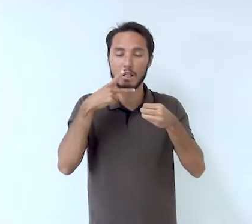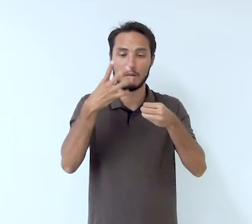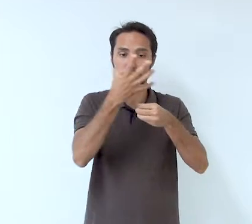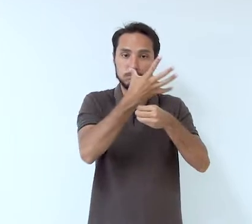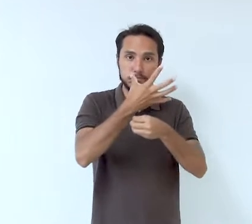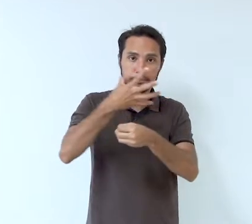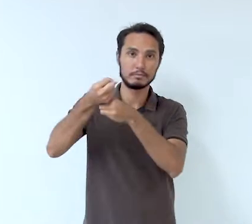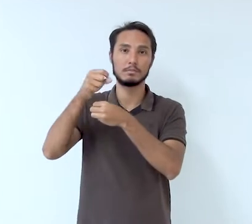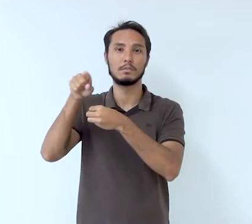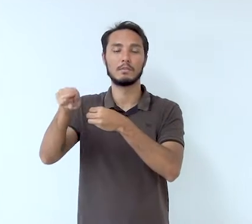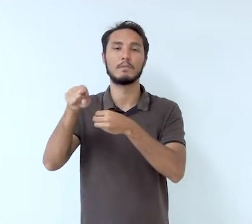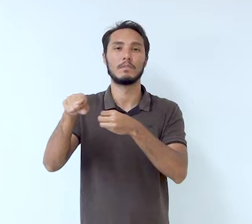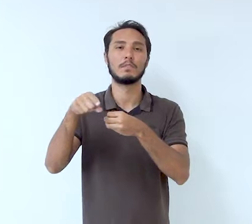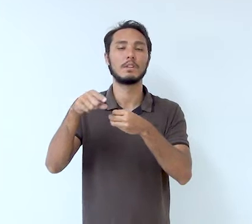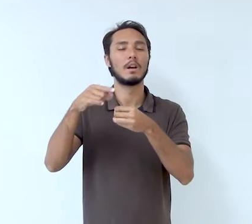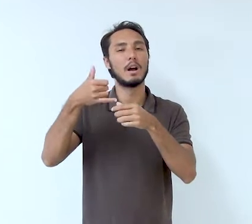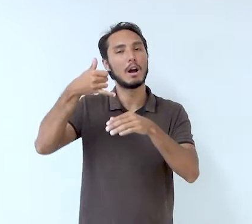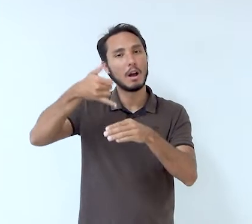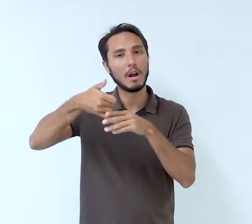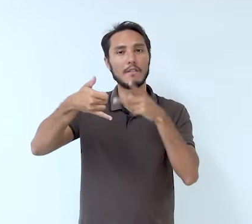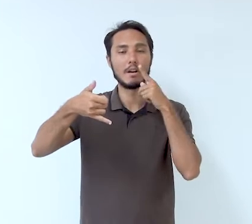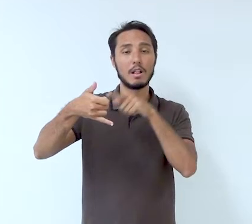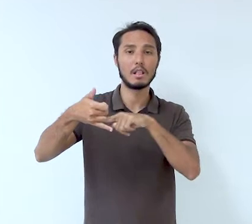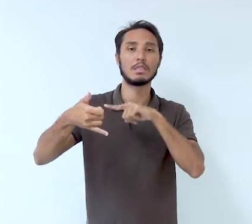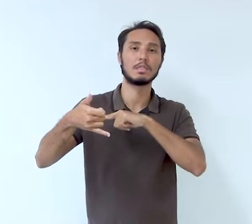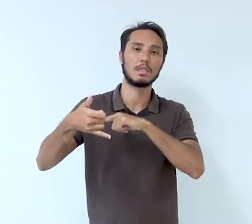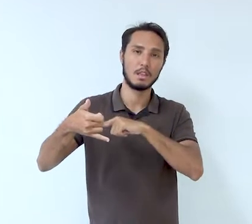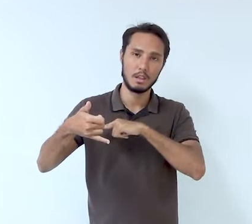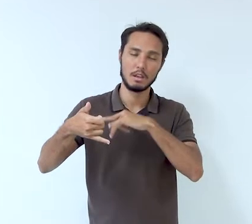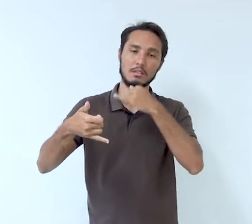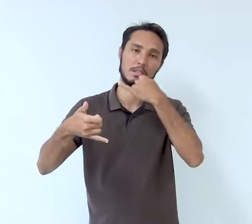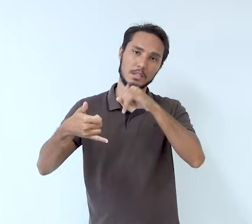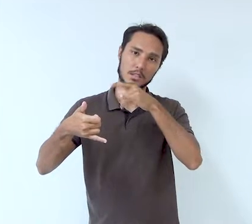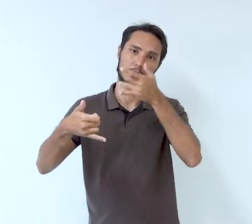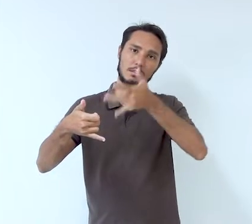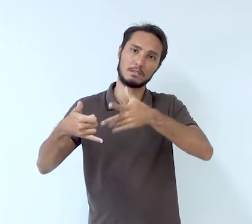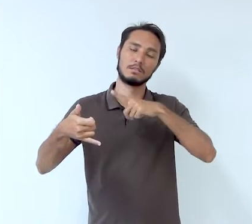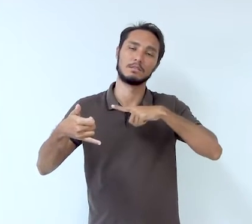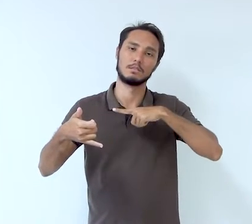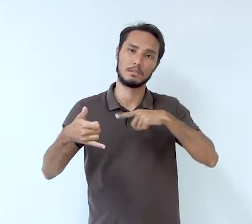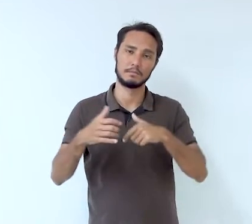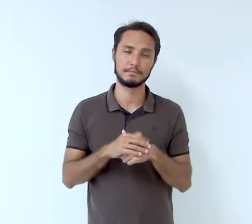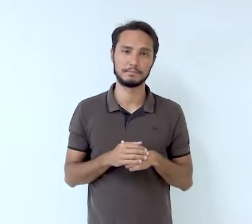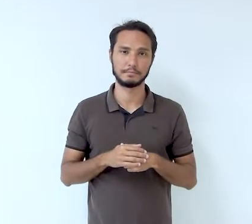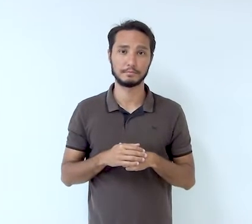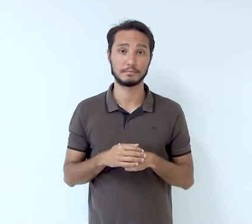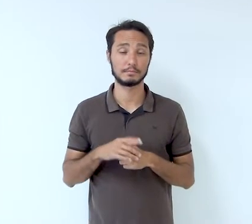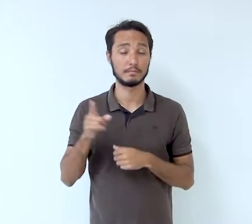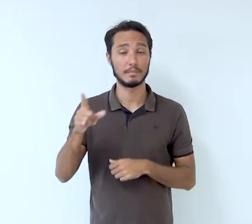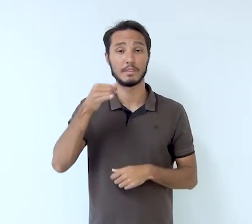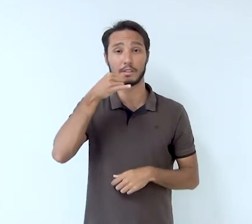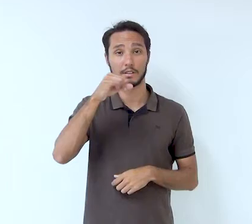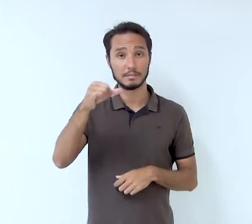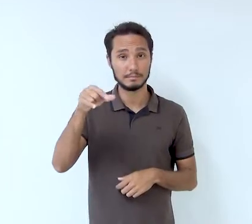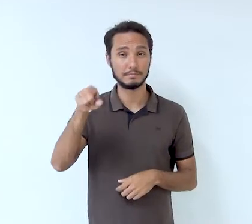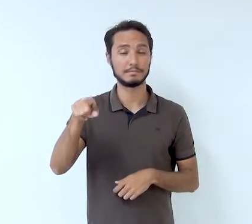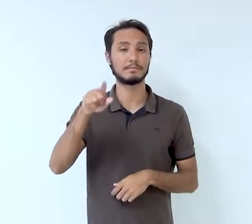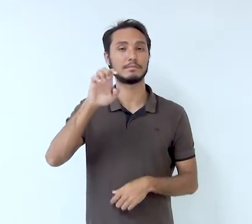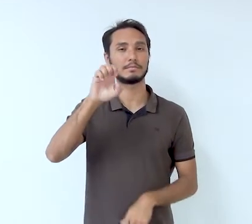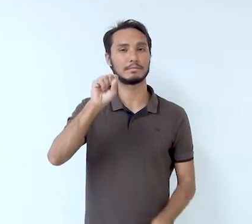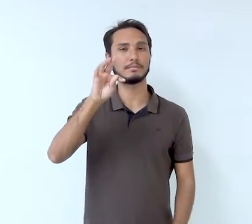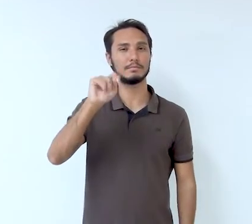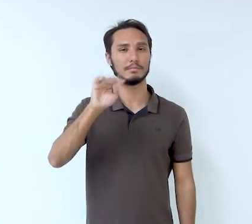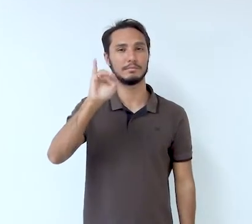são atraídas para o canudo, mostrando que ali existe uma eletricidade. Então, a eletricidade